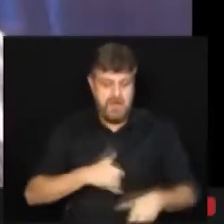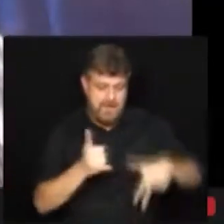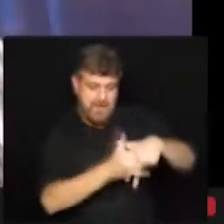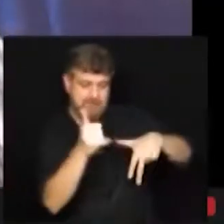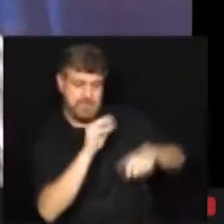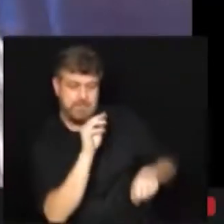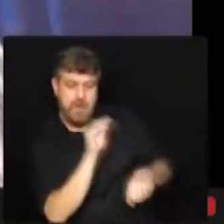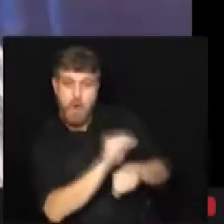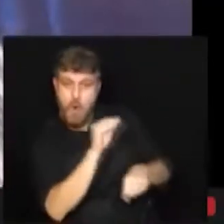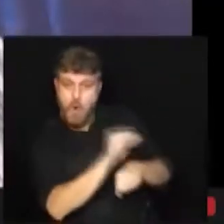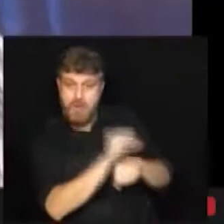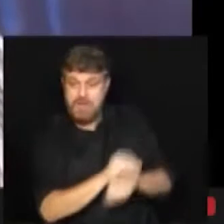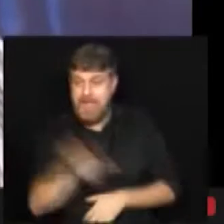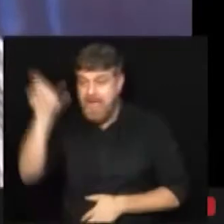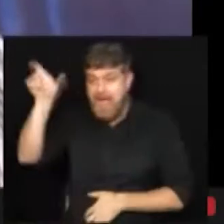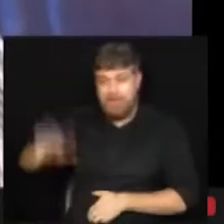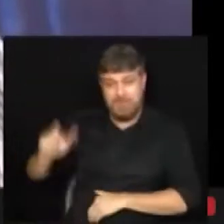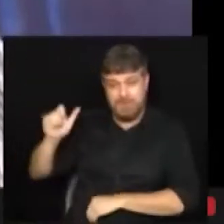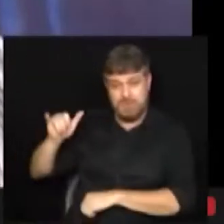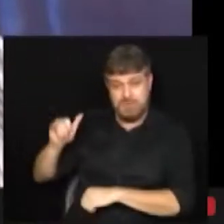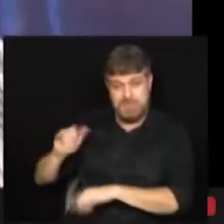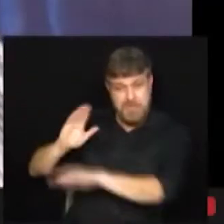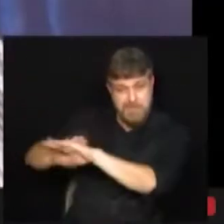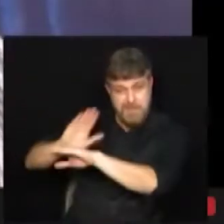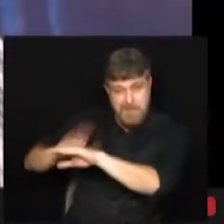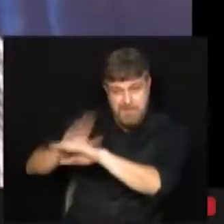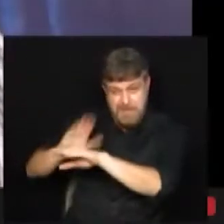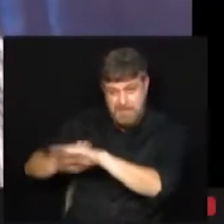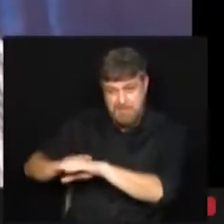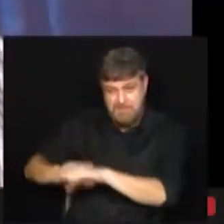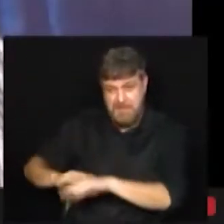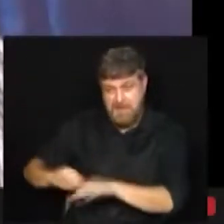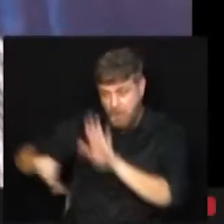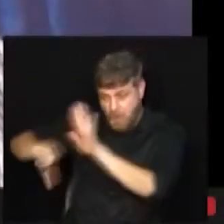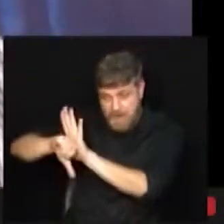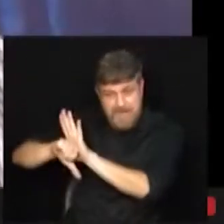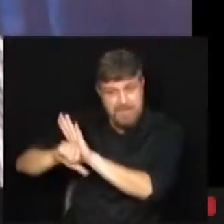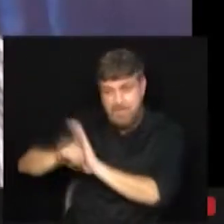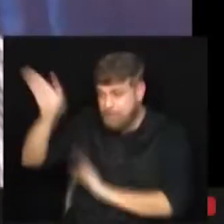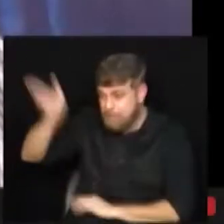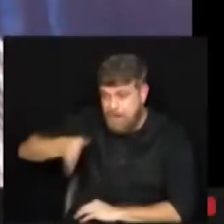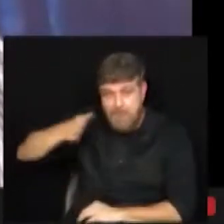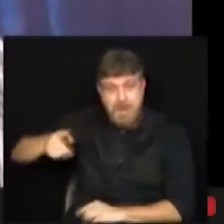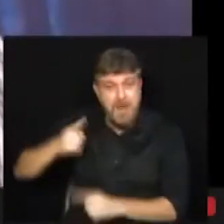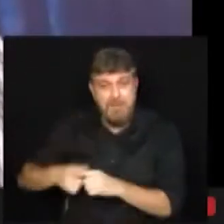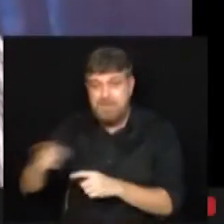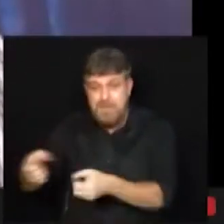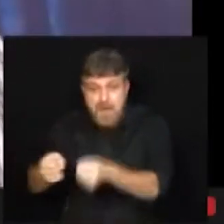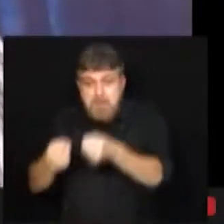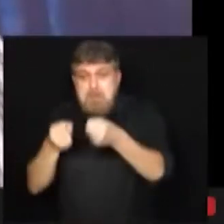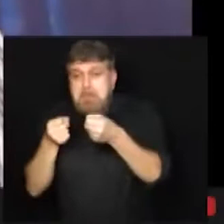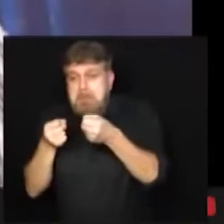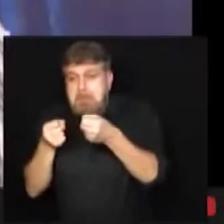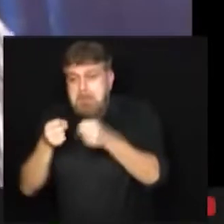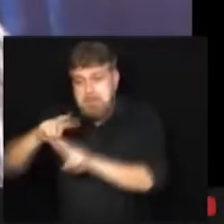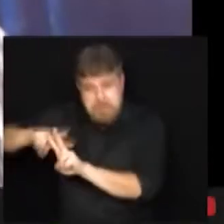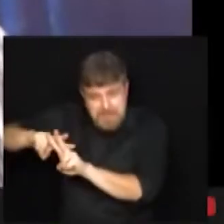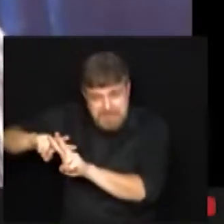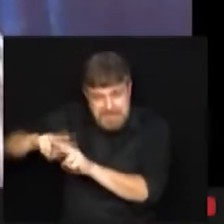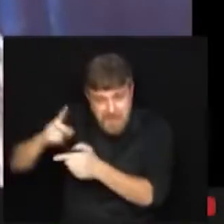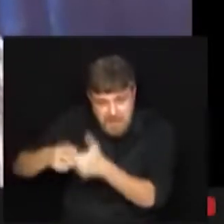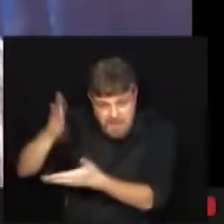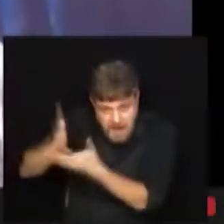vítima e cortar o ciclo do autor, para que ele não venha cometer isso demais, porque não só a prisão não resolve o problema. Ele